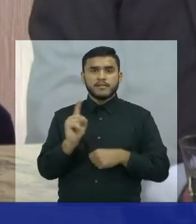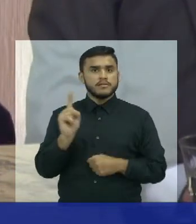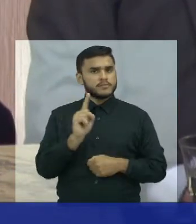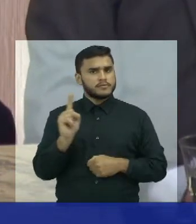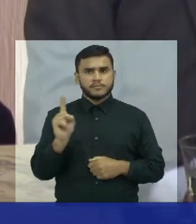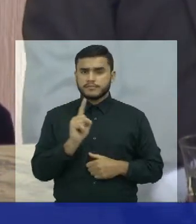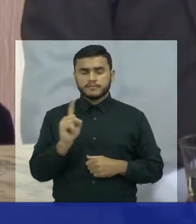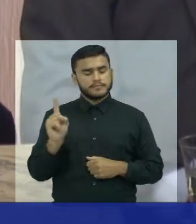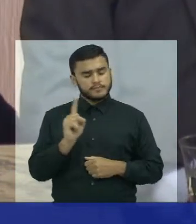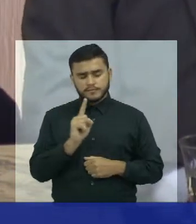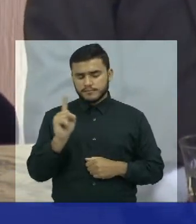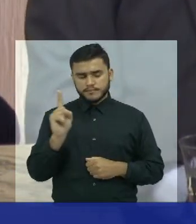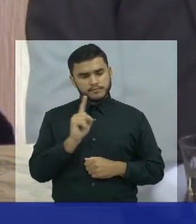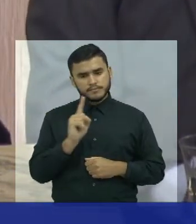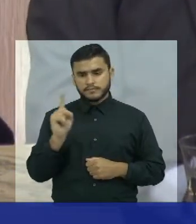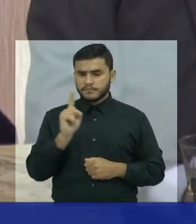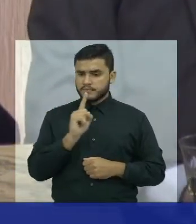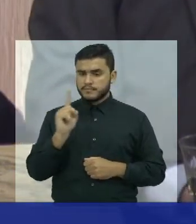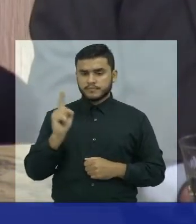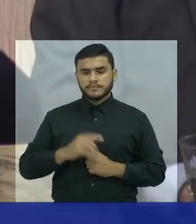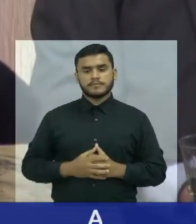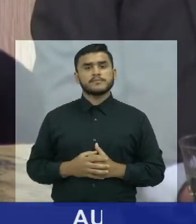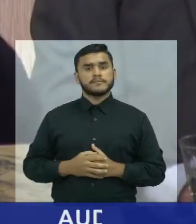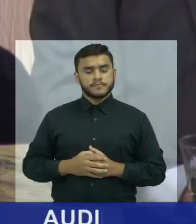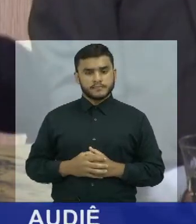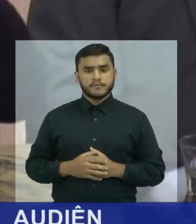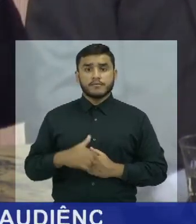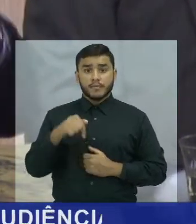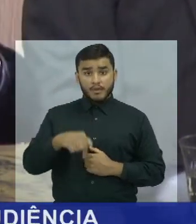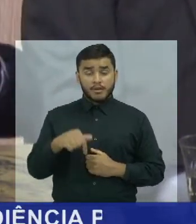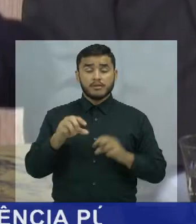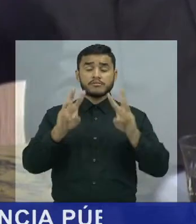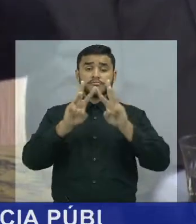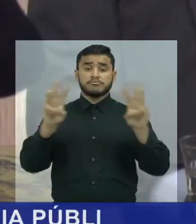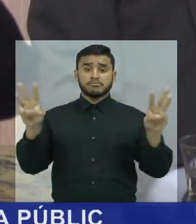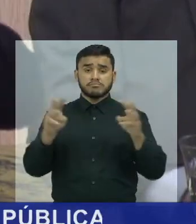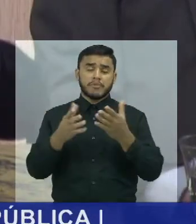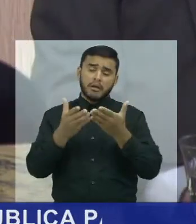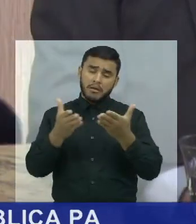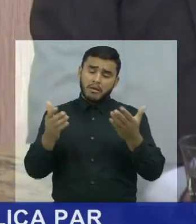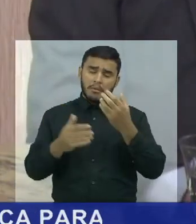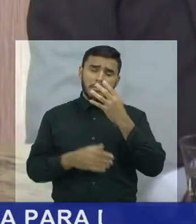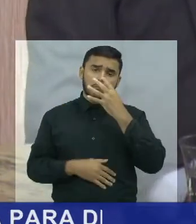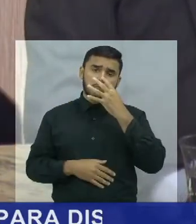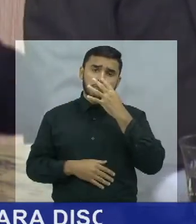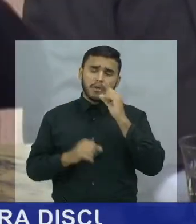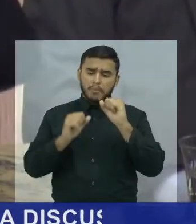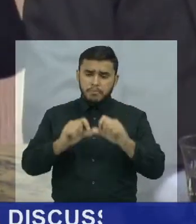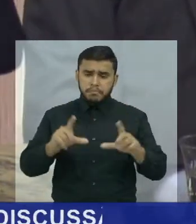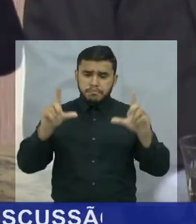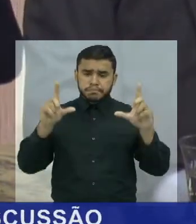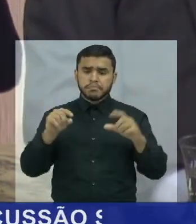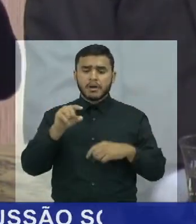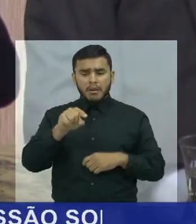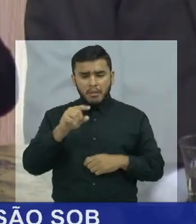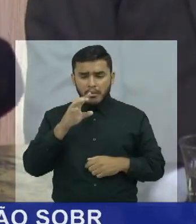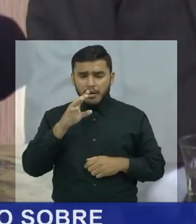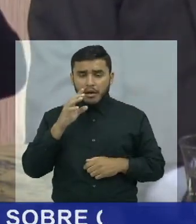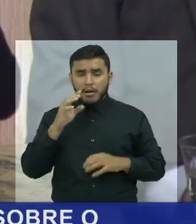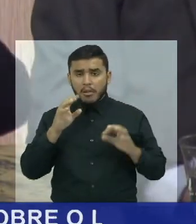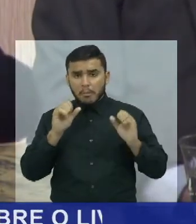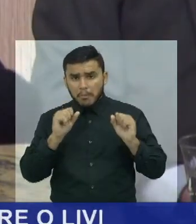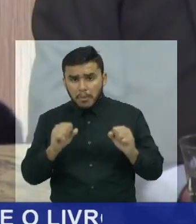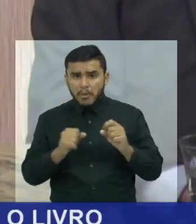nenhuma, tá certo? De forma nenhuma. O site da Câmara está aí, as pessoas podem acessar, podem saber o